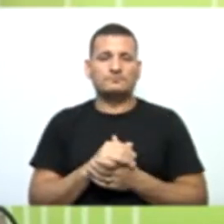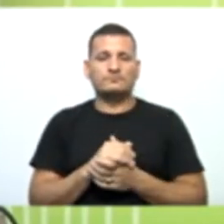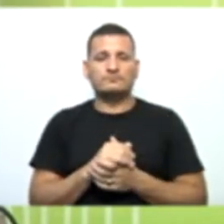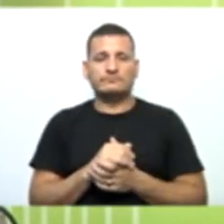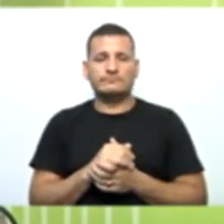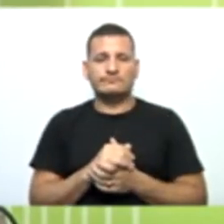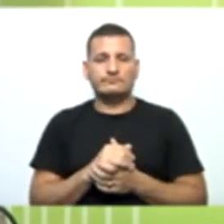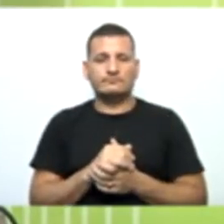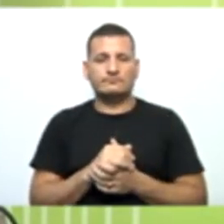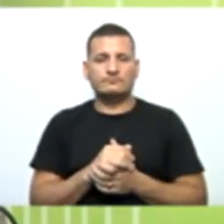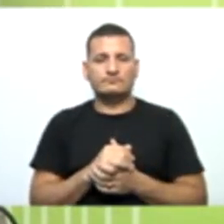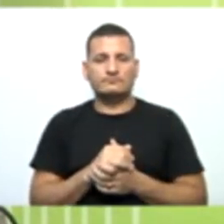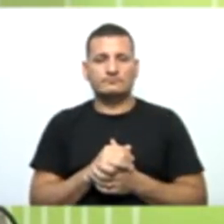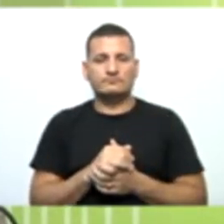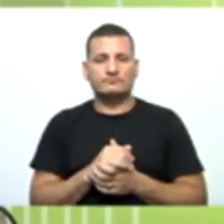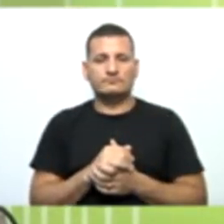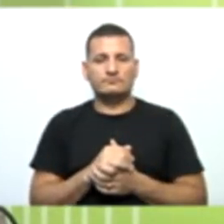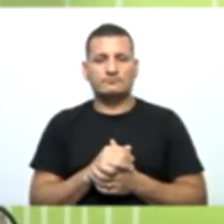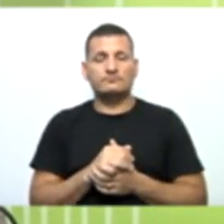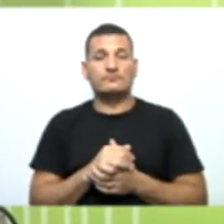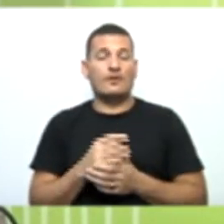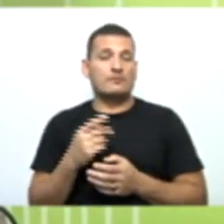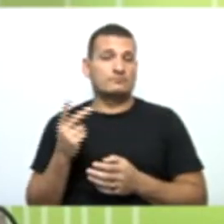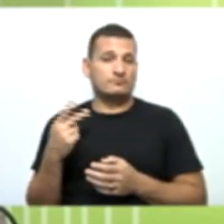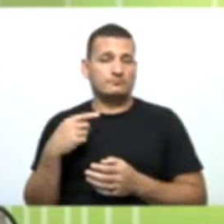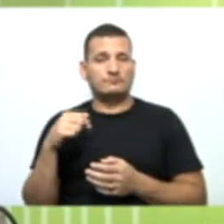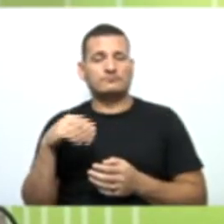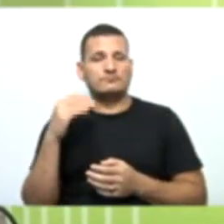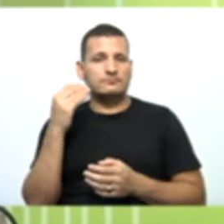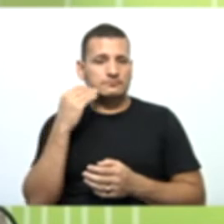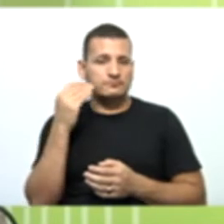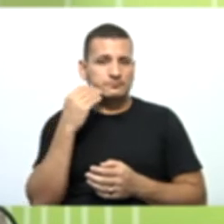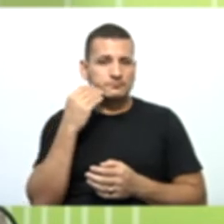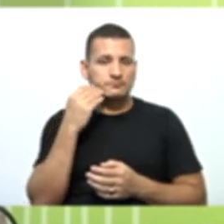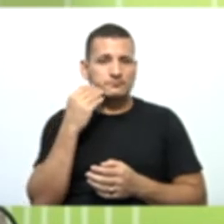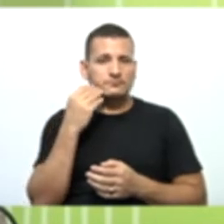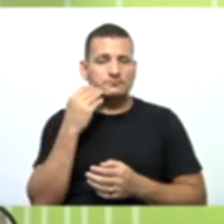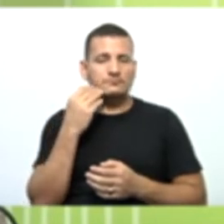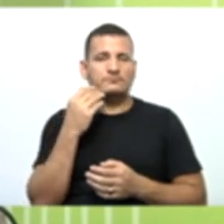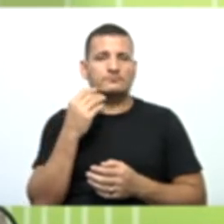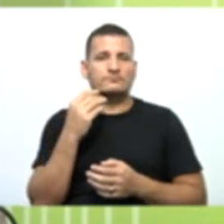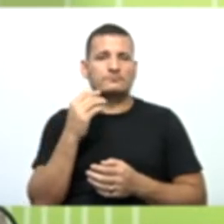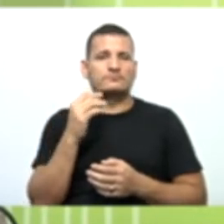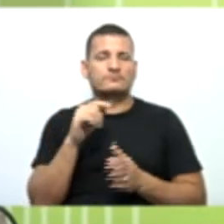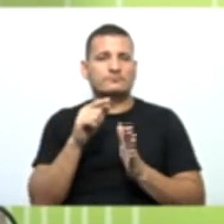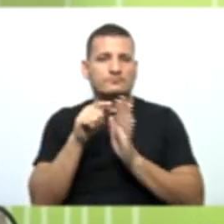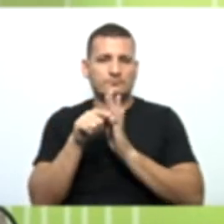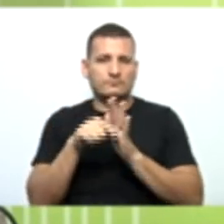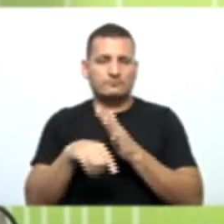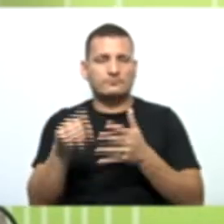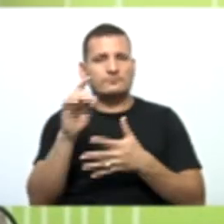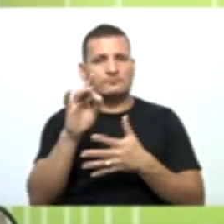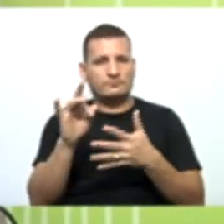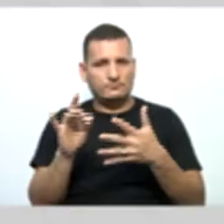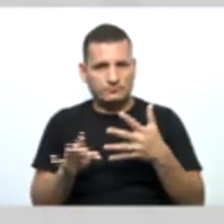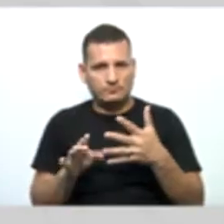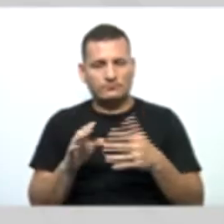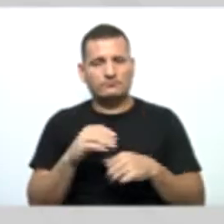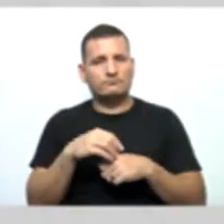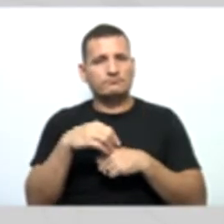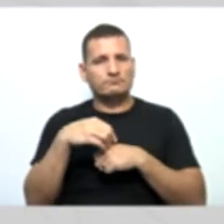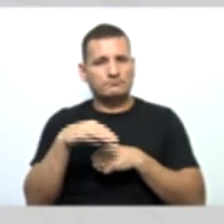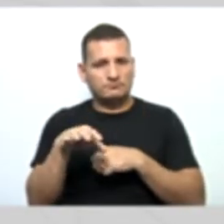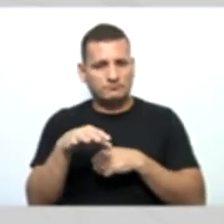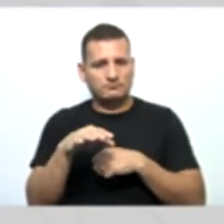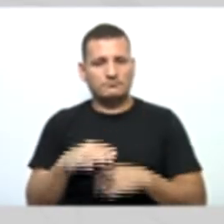passar o máximo de informação possível de cada uma dessas questões, certo? Vamos lá, a primeira